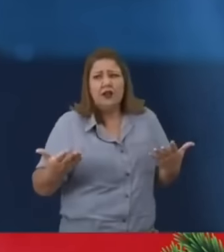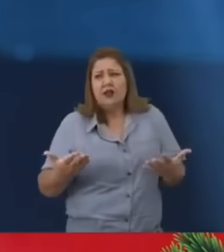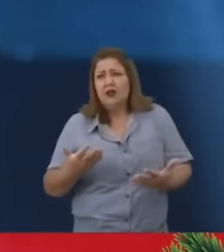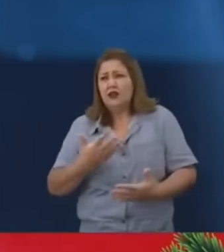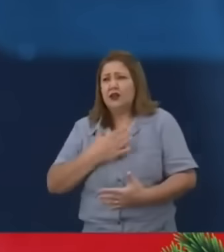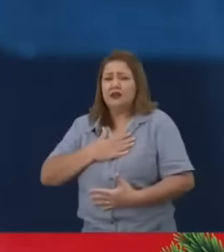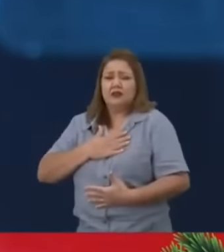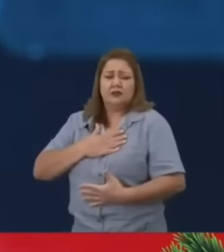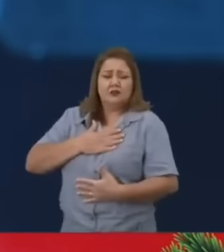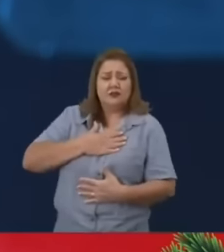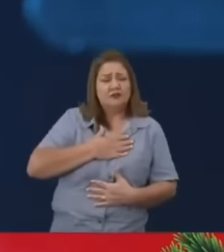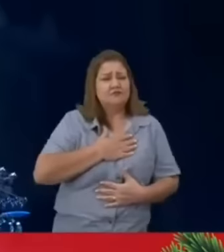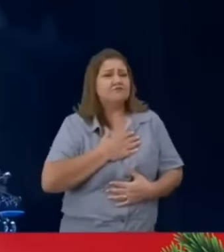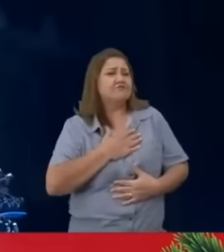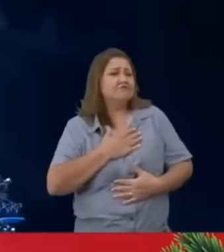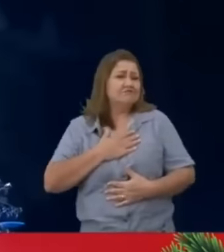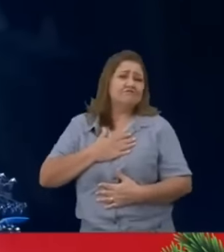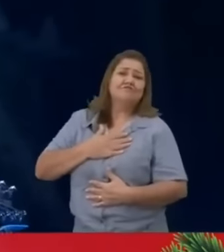surpreende